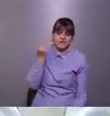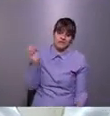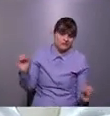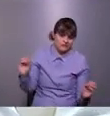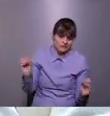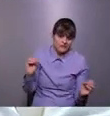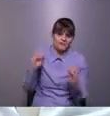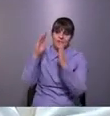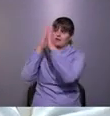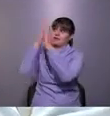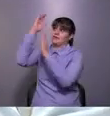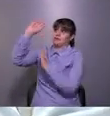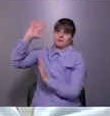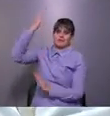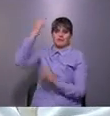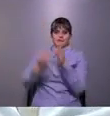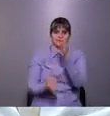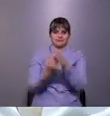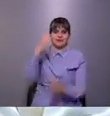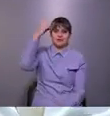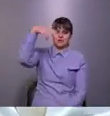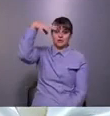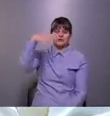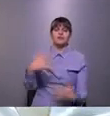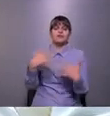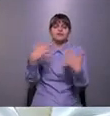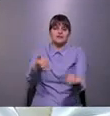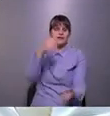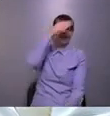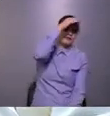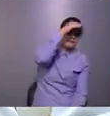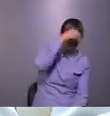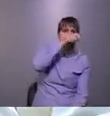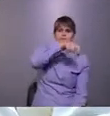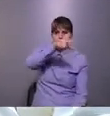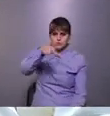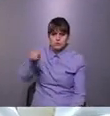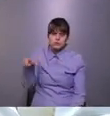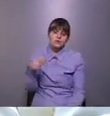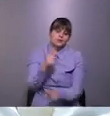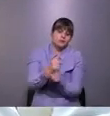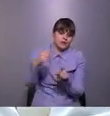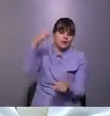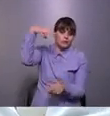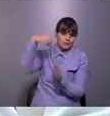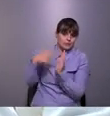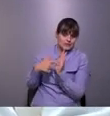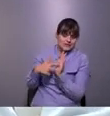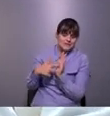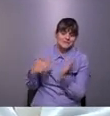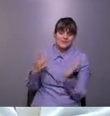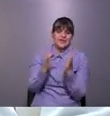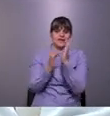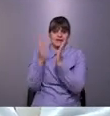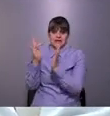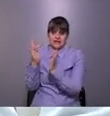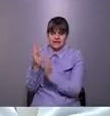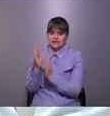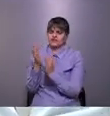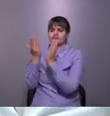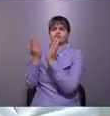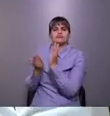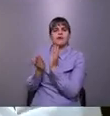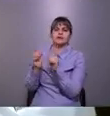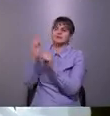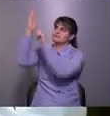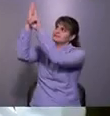Deus criou a luz e depois os seres vivos que dela necessitam. Cristo, por seu lado, veio como